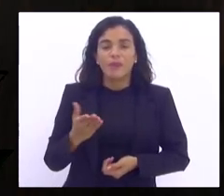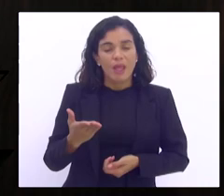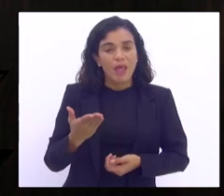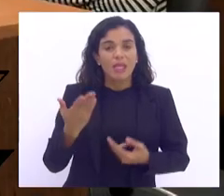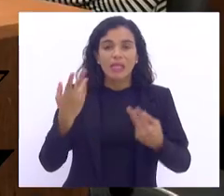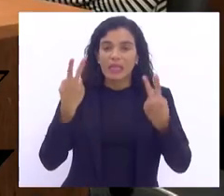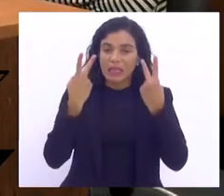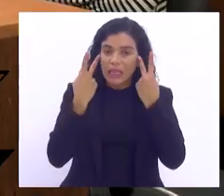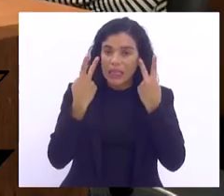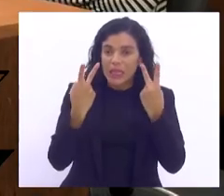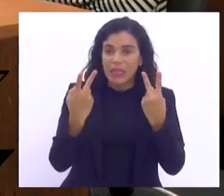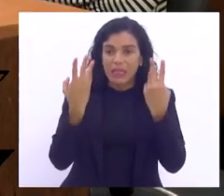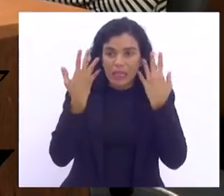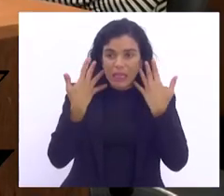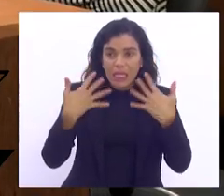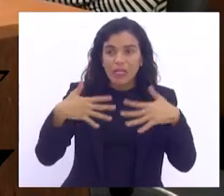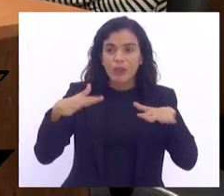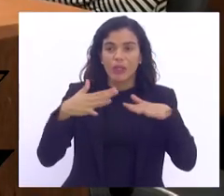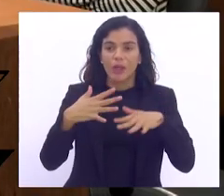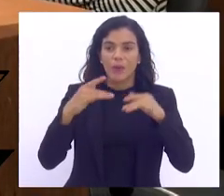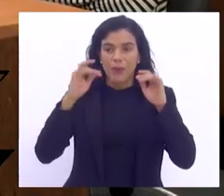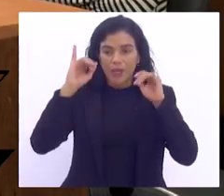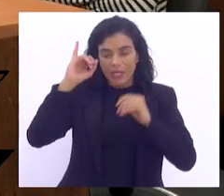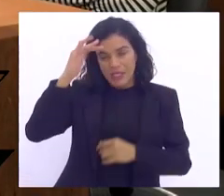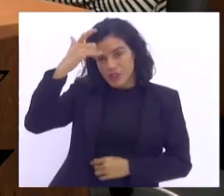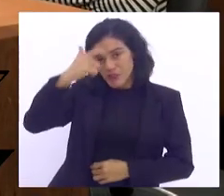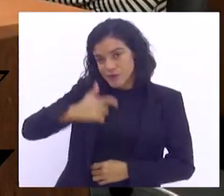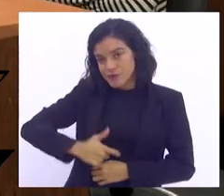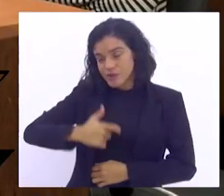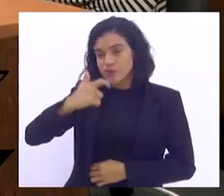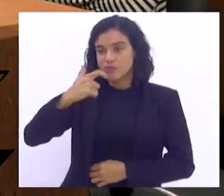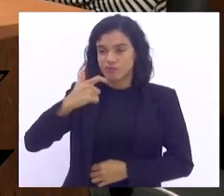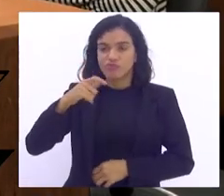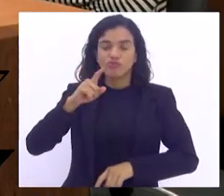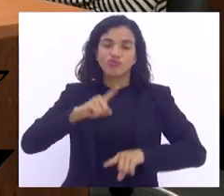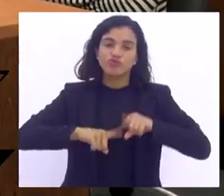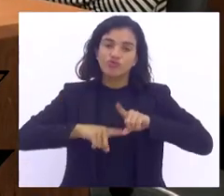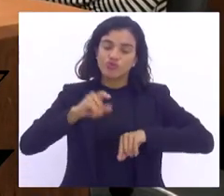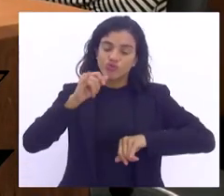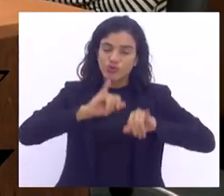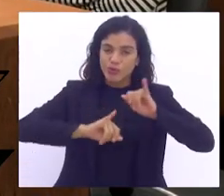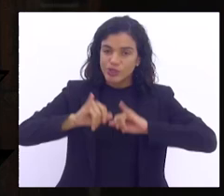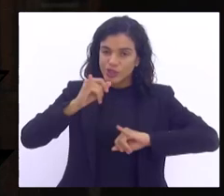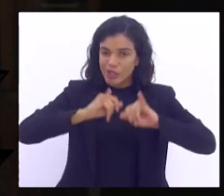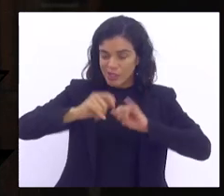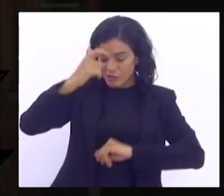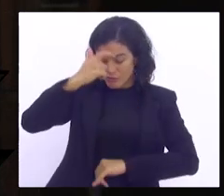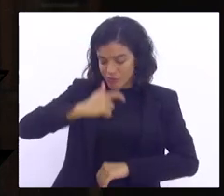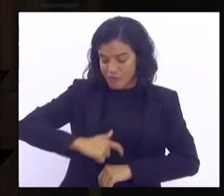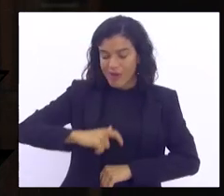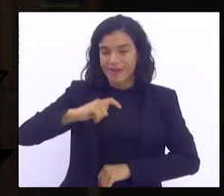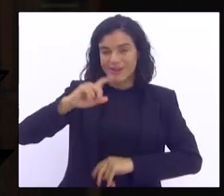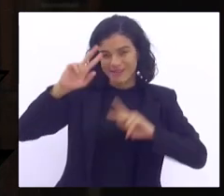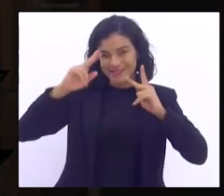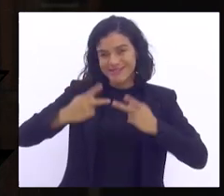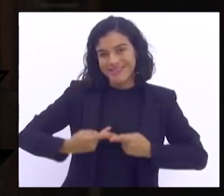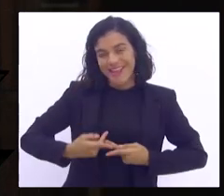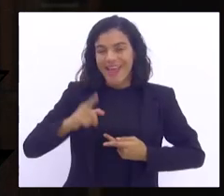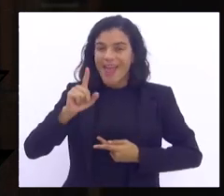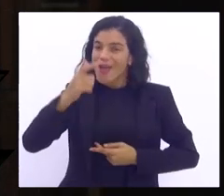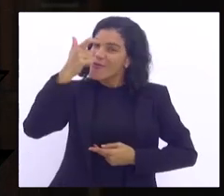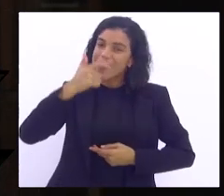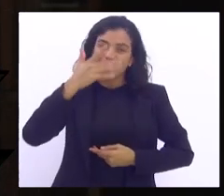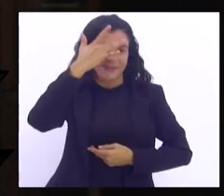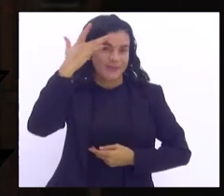Naturalis, nature, individua, substância. Quer dizer, a substância individual da natureza humana é uma